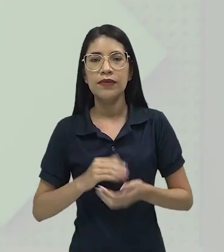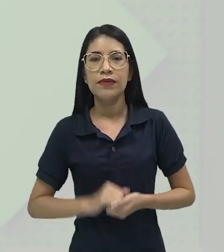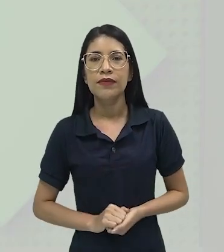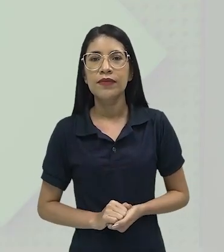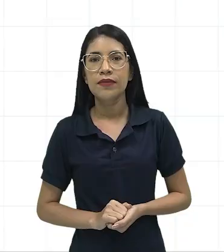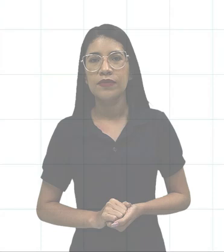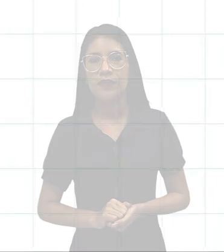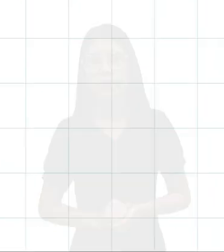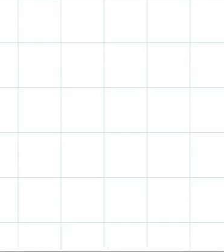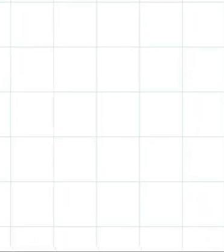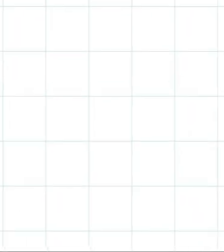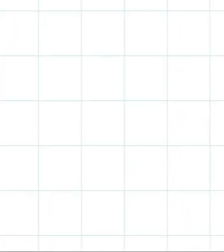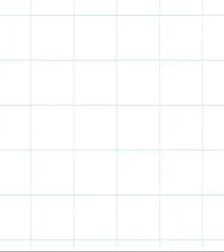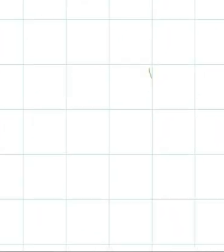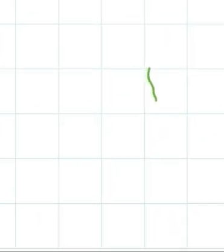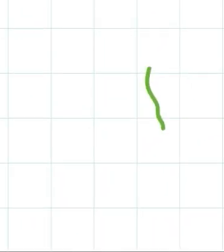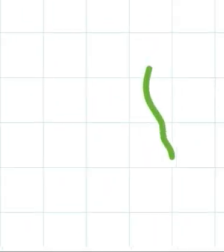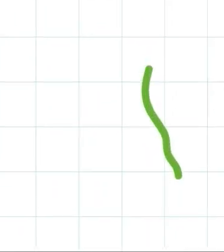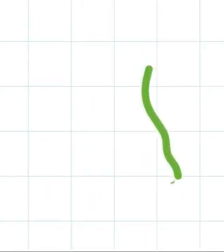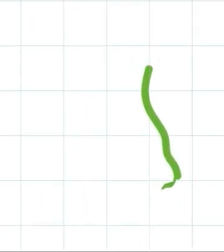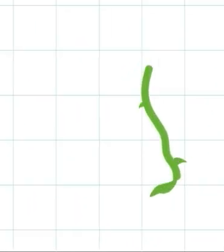aula.